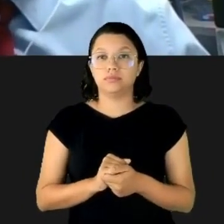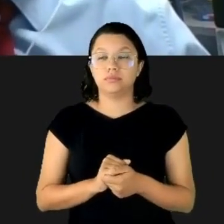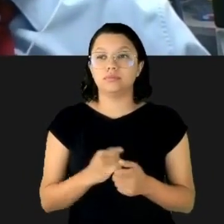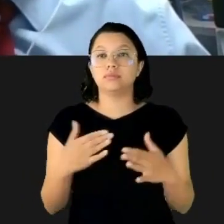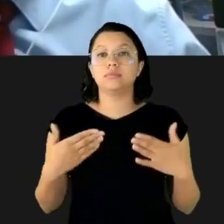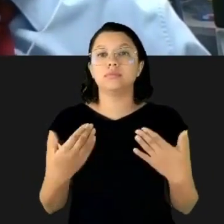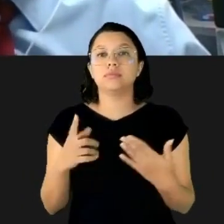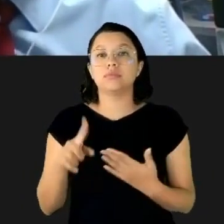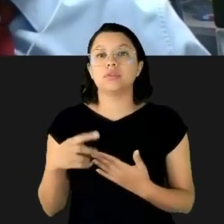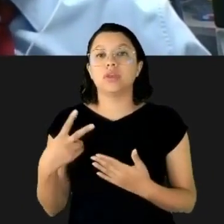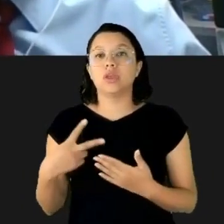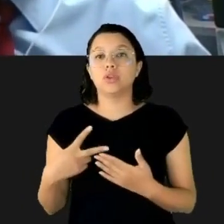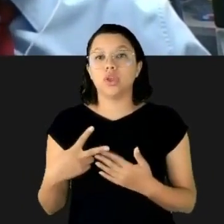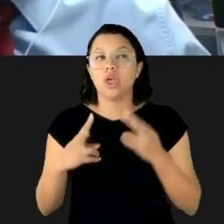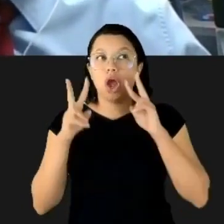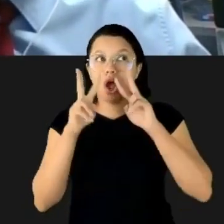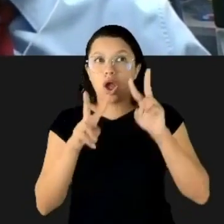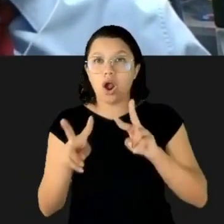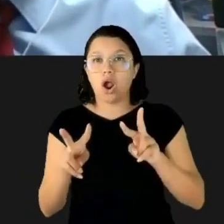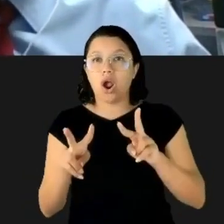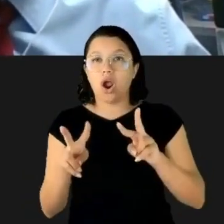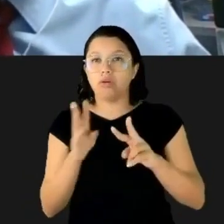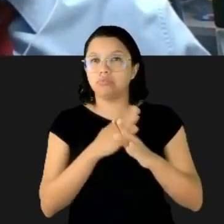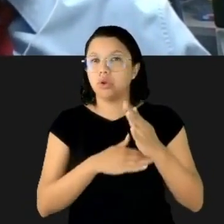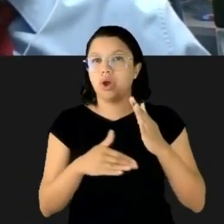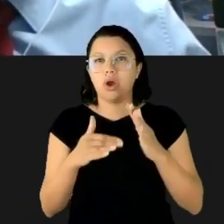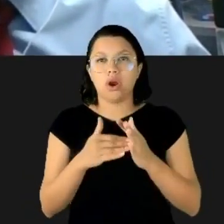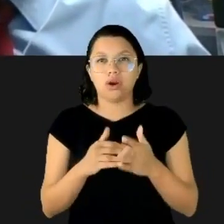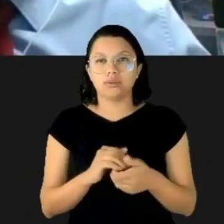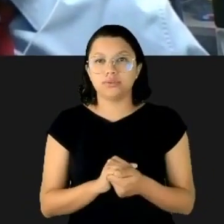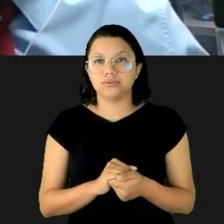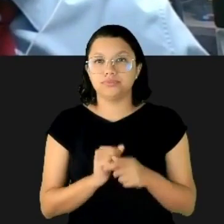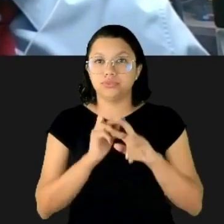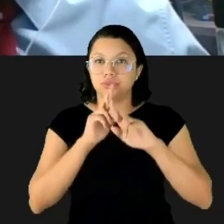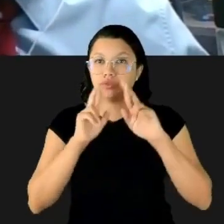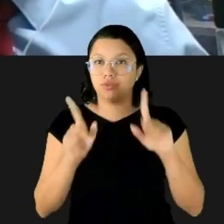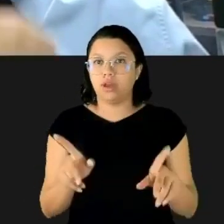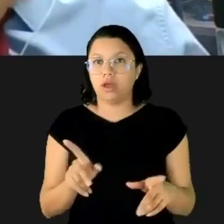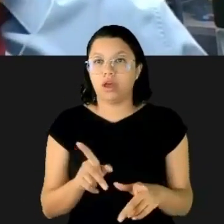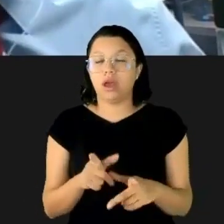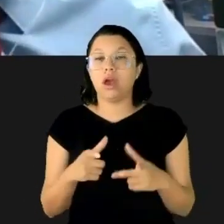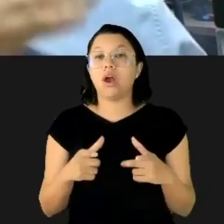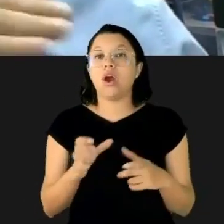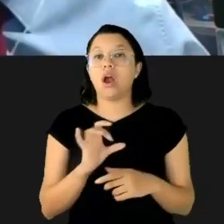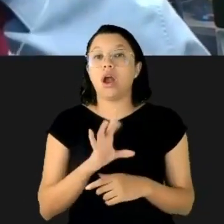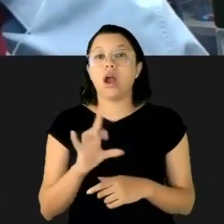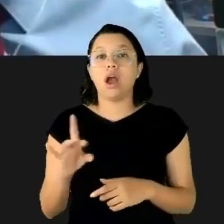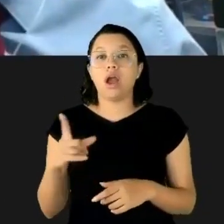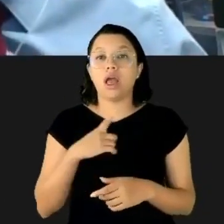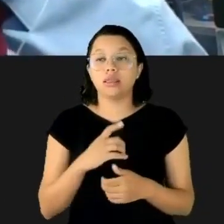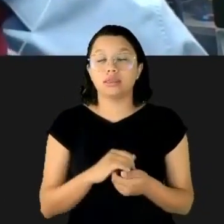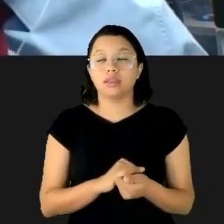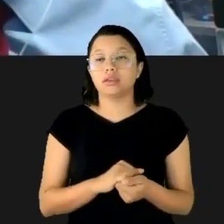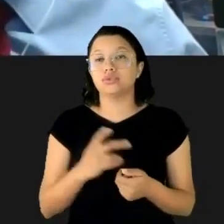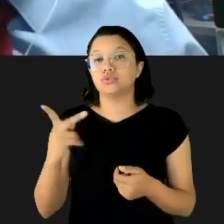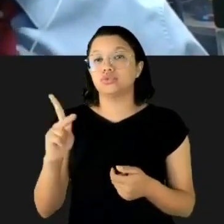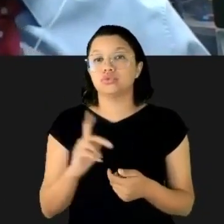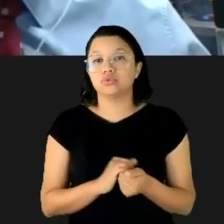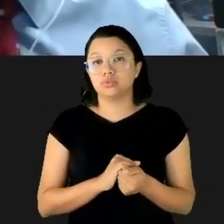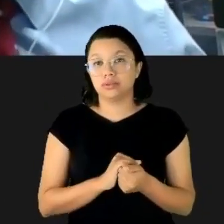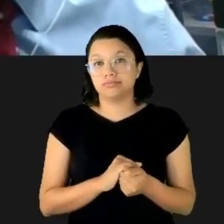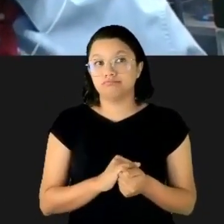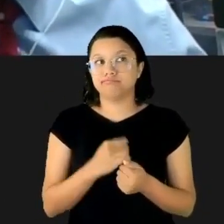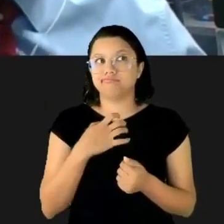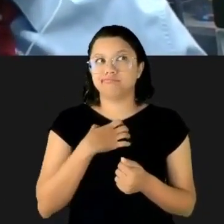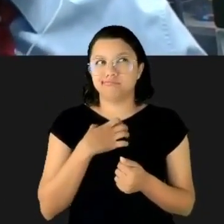então são duas visões totalmente diferentes aonde cada uma tem a sua